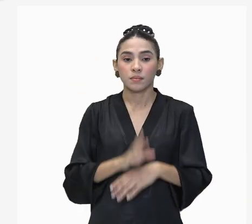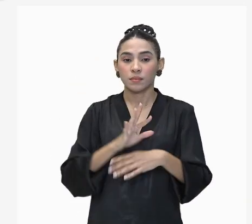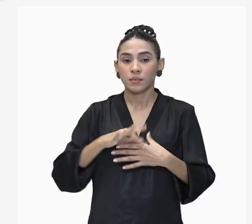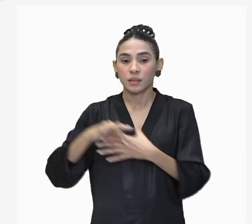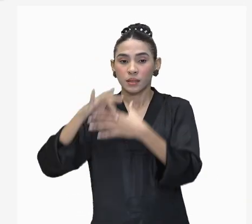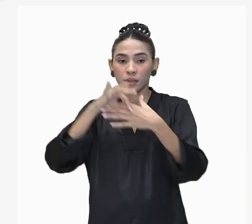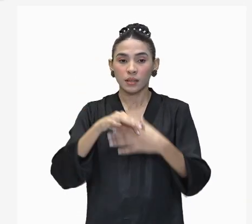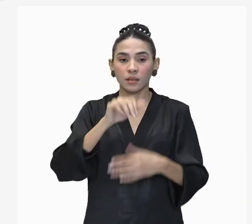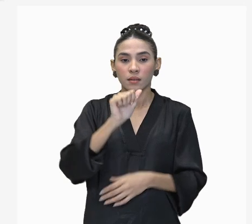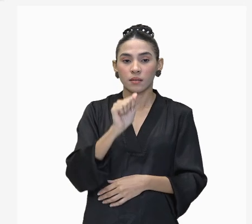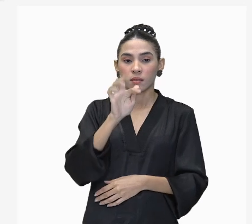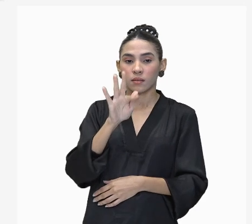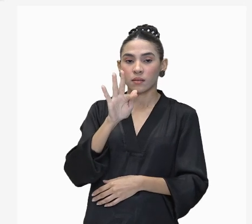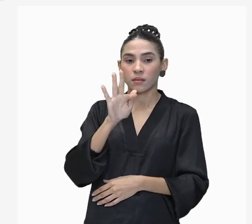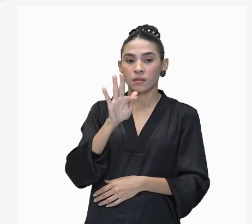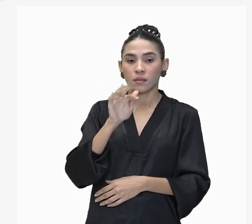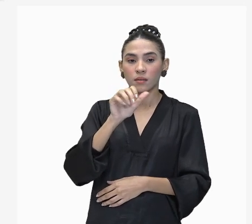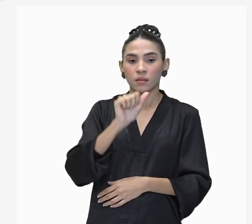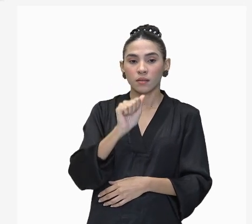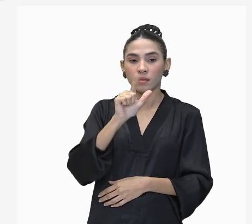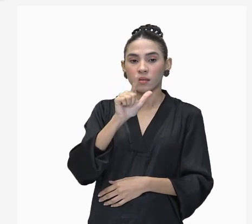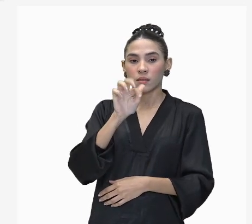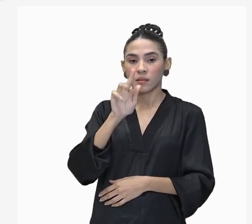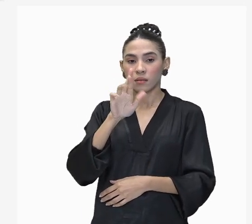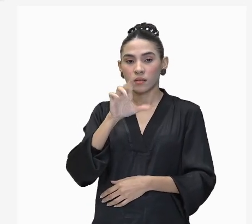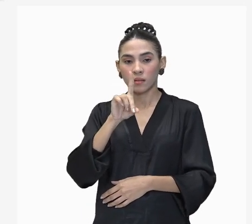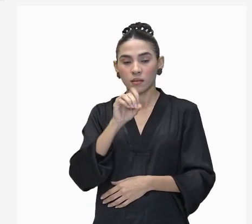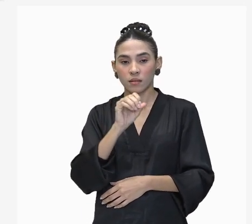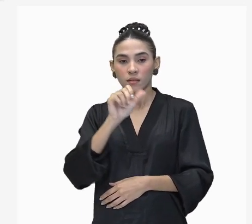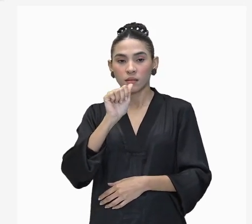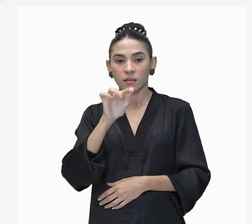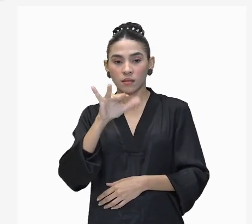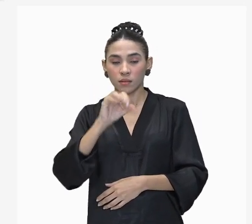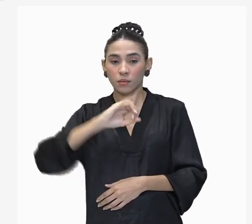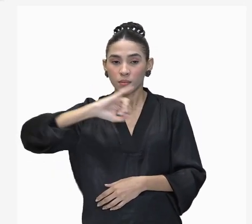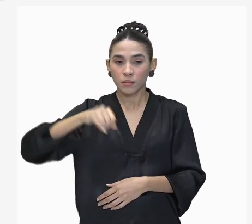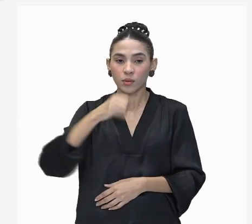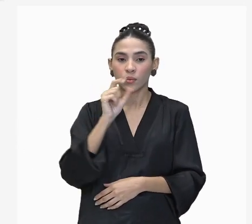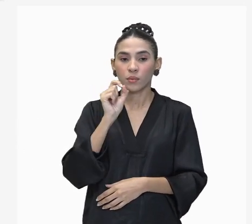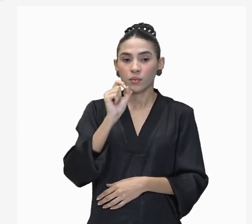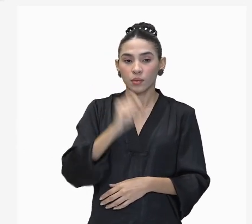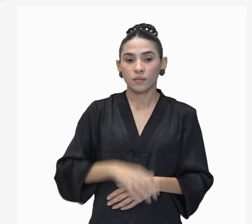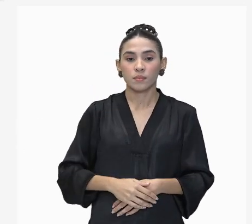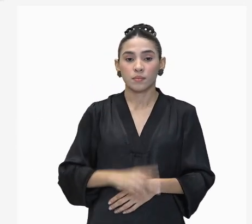por Alfredo Augusto Ribeiro Júnior, que aproveitou que o